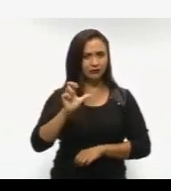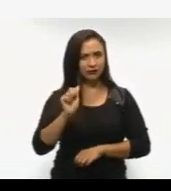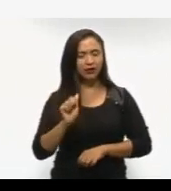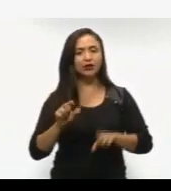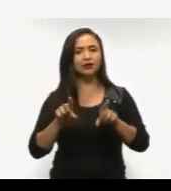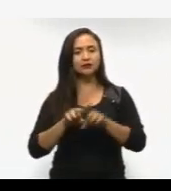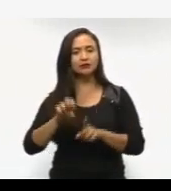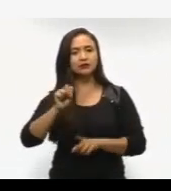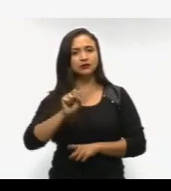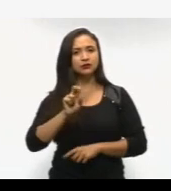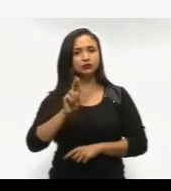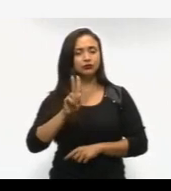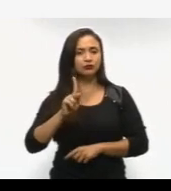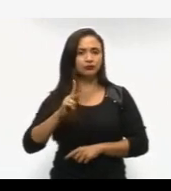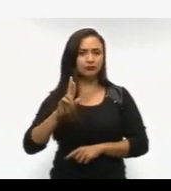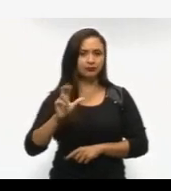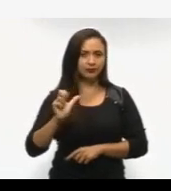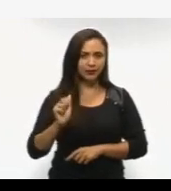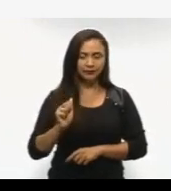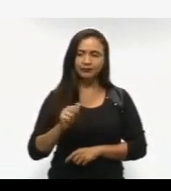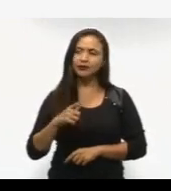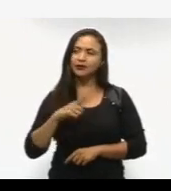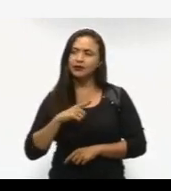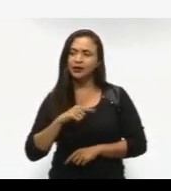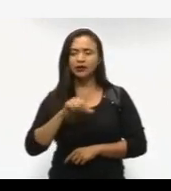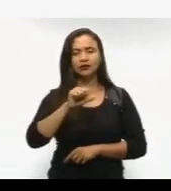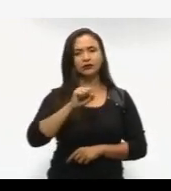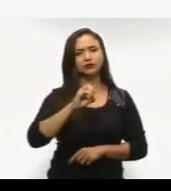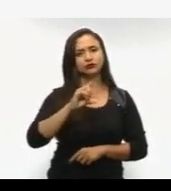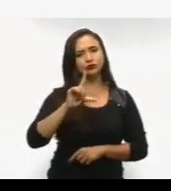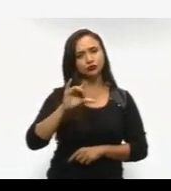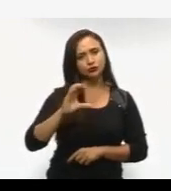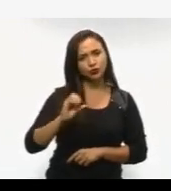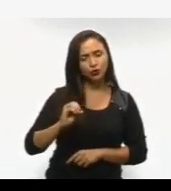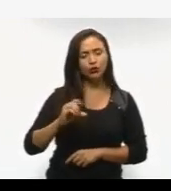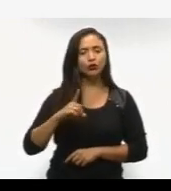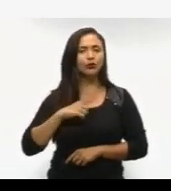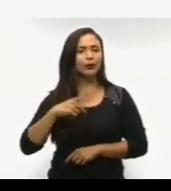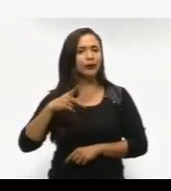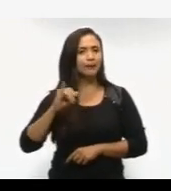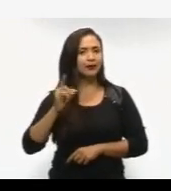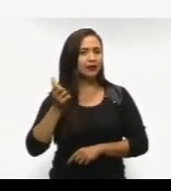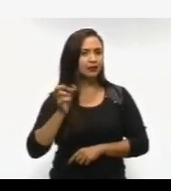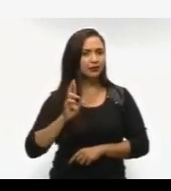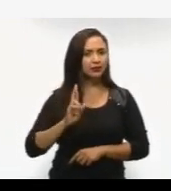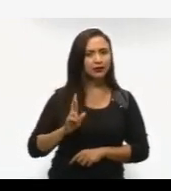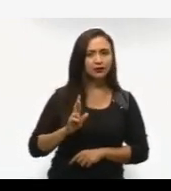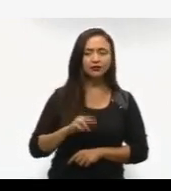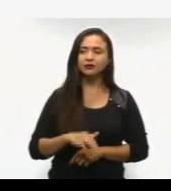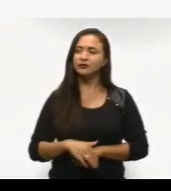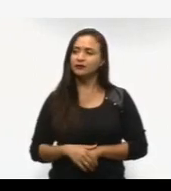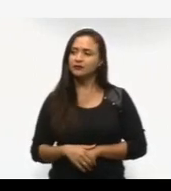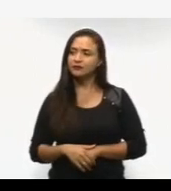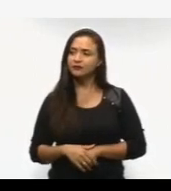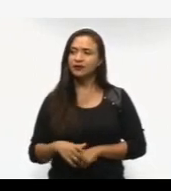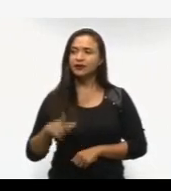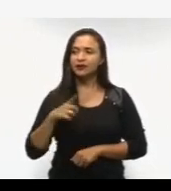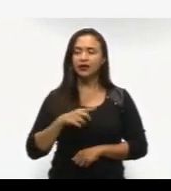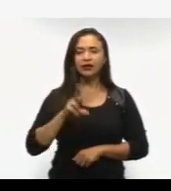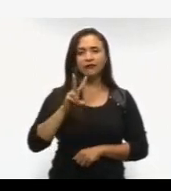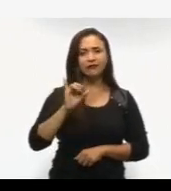o solo, a gente vai ter os pilares ou elementos de fundação, vão existir a